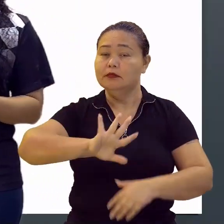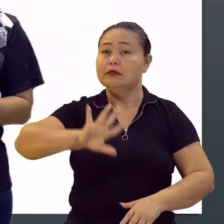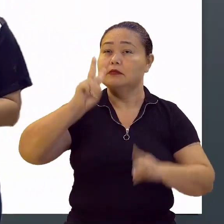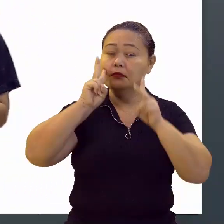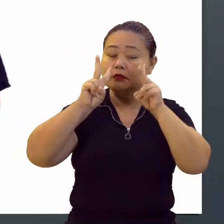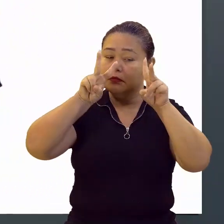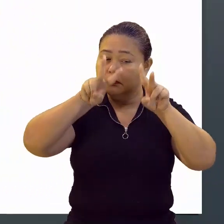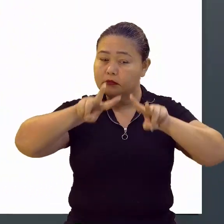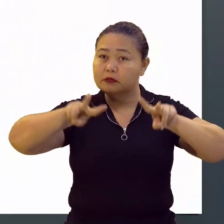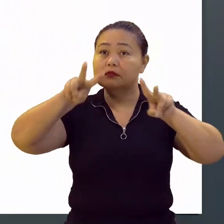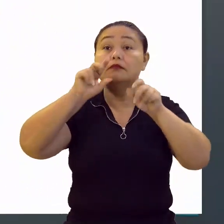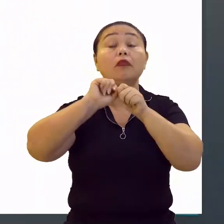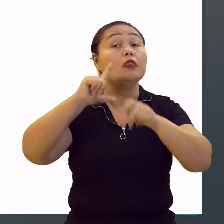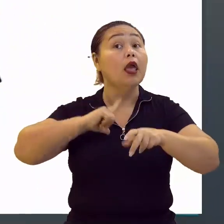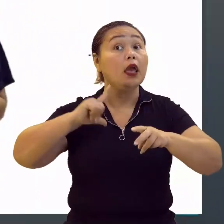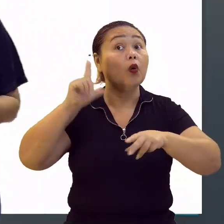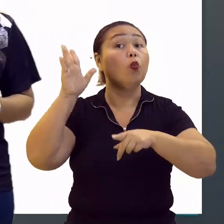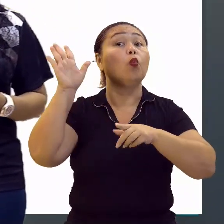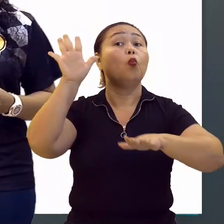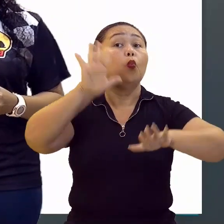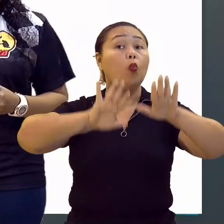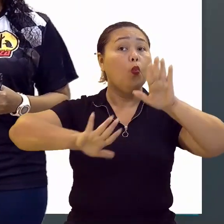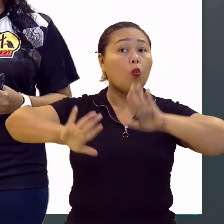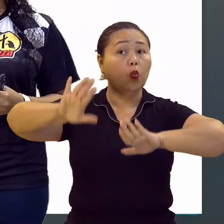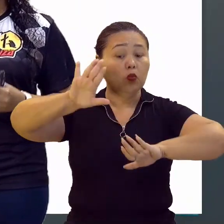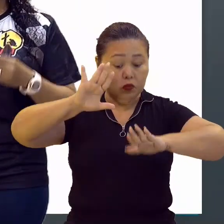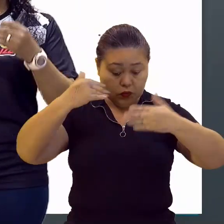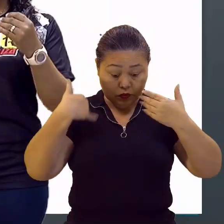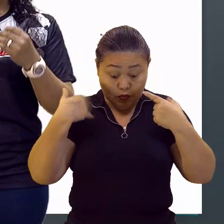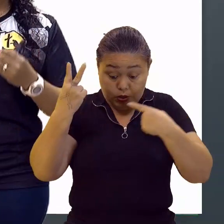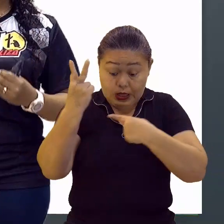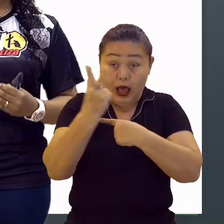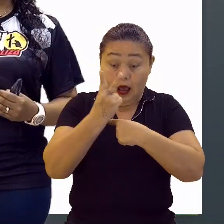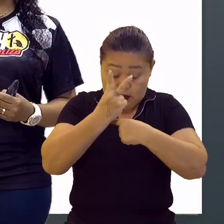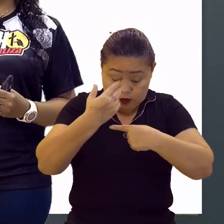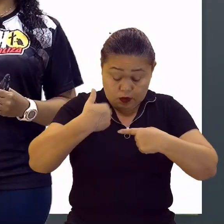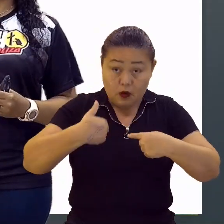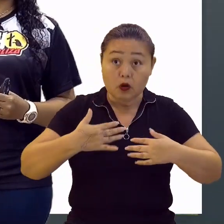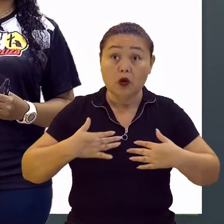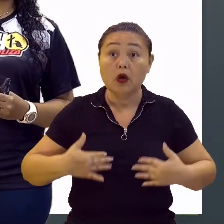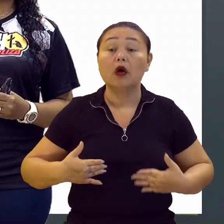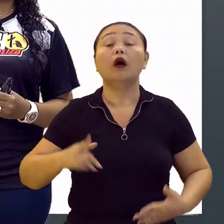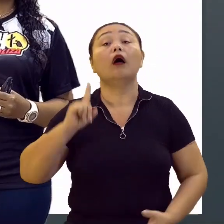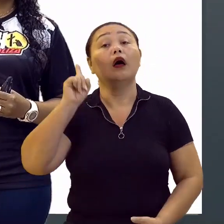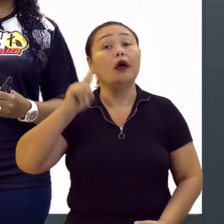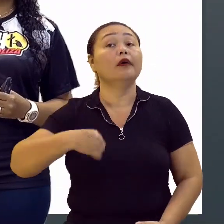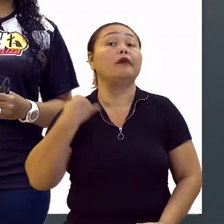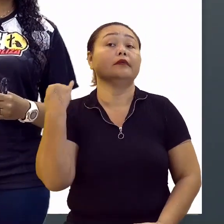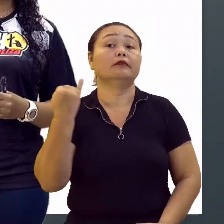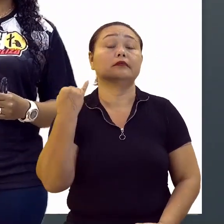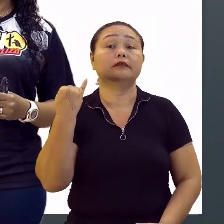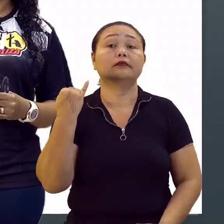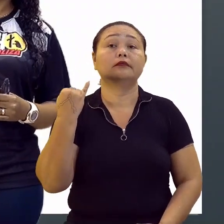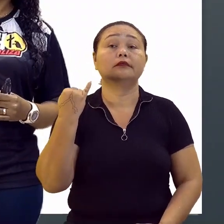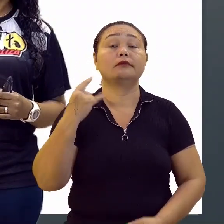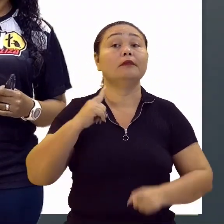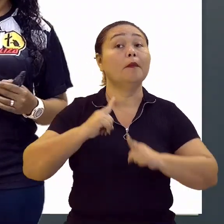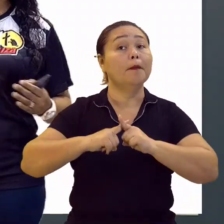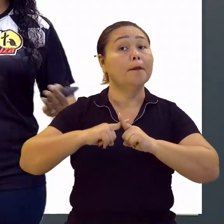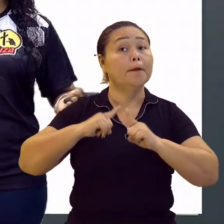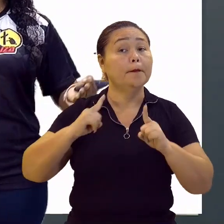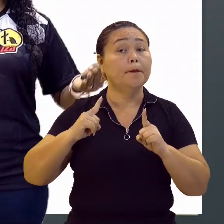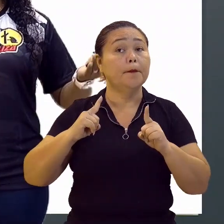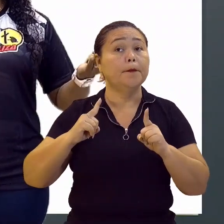esse cuidado com o corpo, como eu mencionei para vocês, ele é essencial. Agora, o que a gente tem que